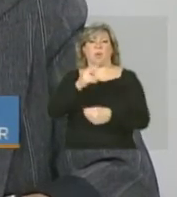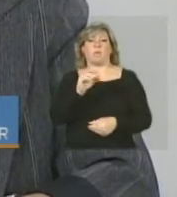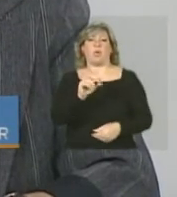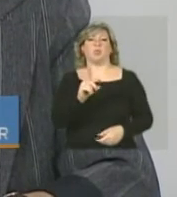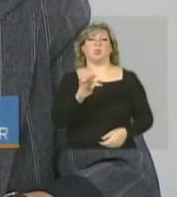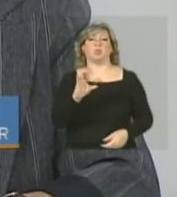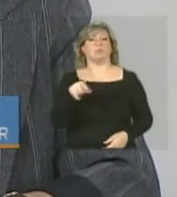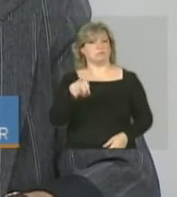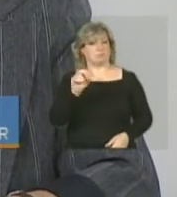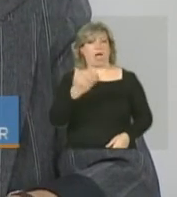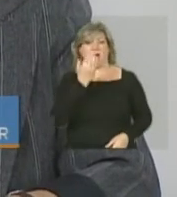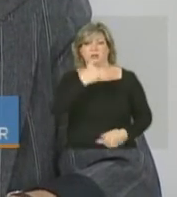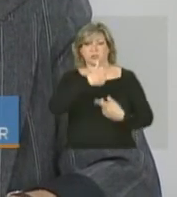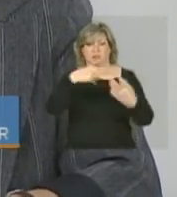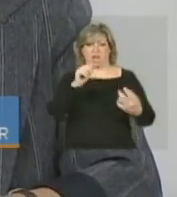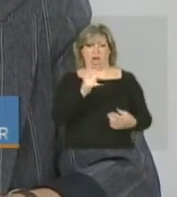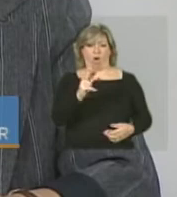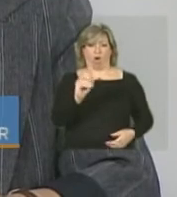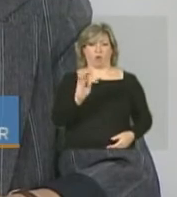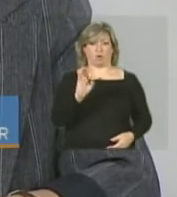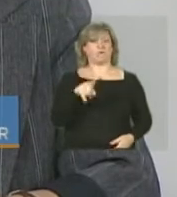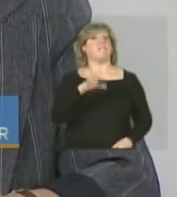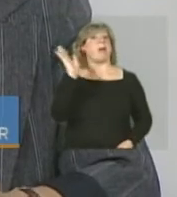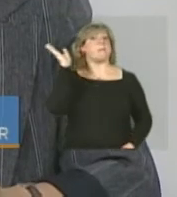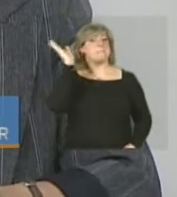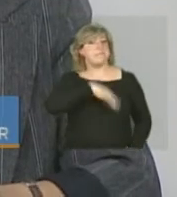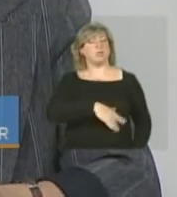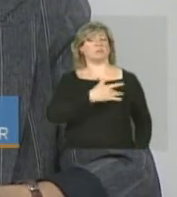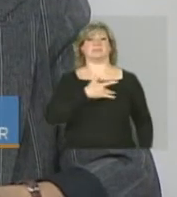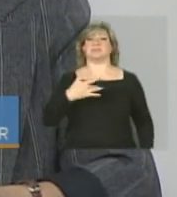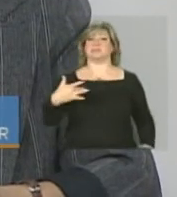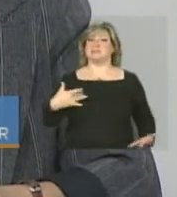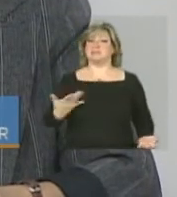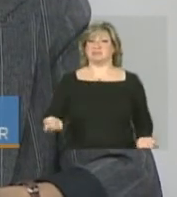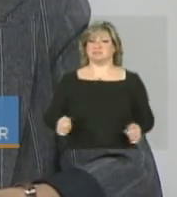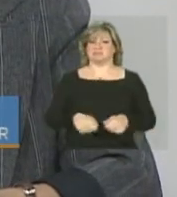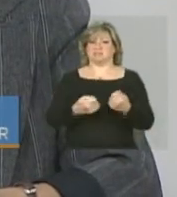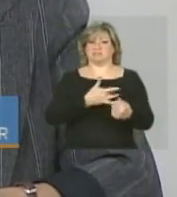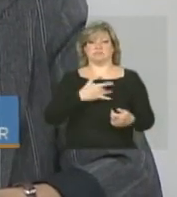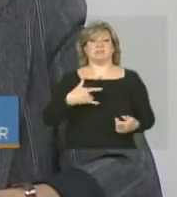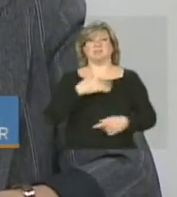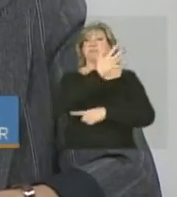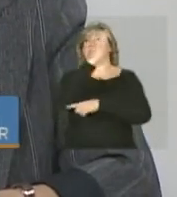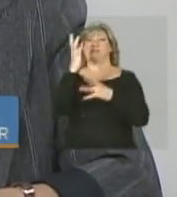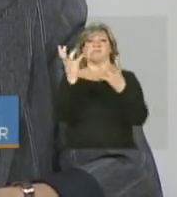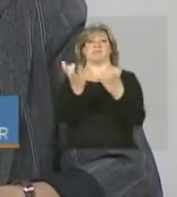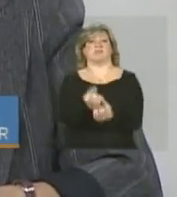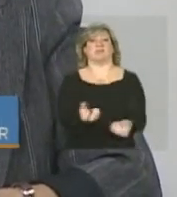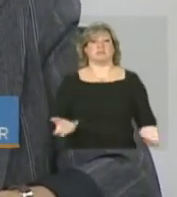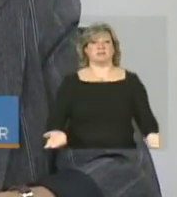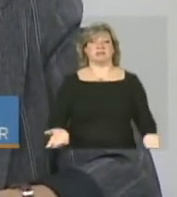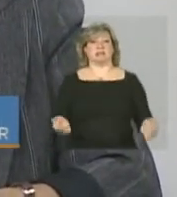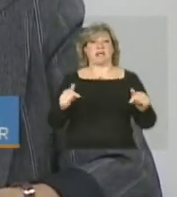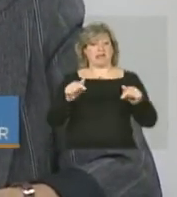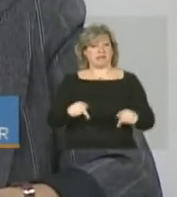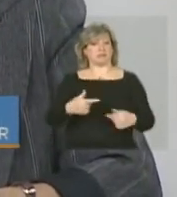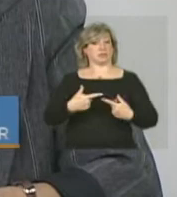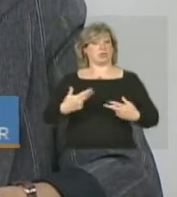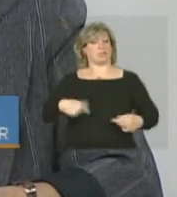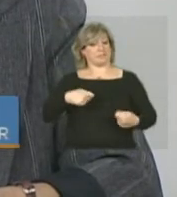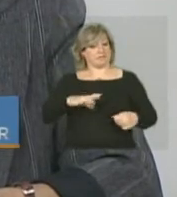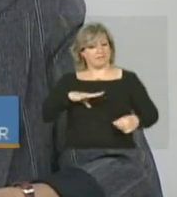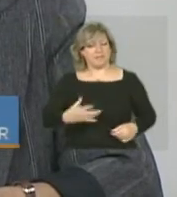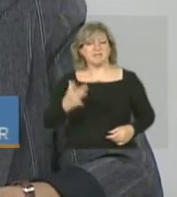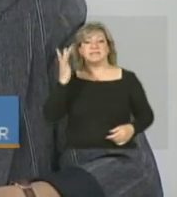são contidos nos agrotóxicos e tantos malefícios trazem para a saúde, para o meio ambiente. Ameaças desse tipo nós temos que